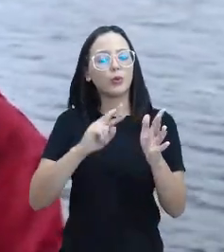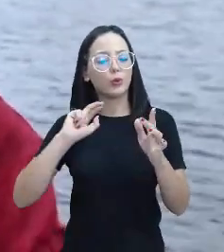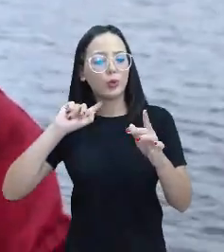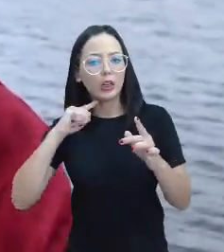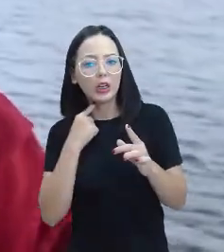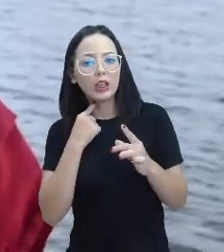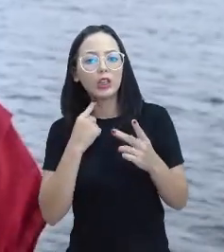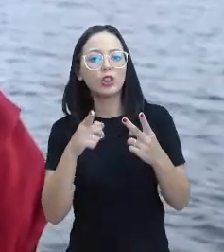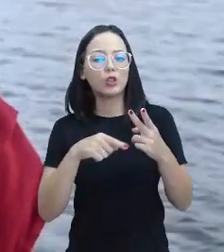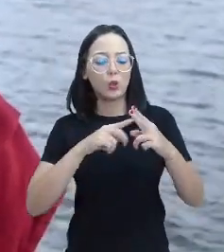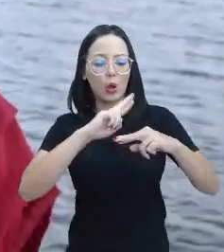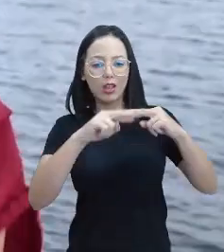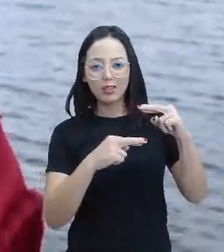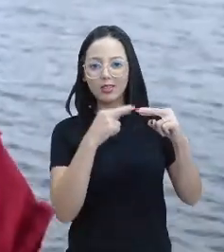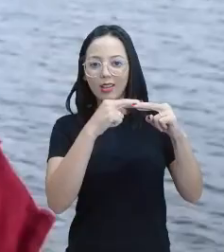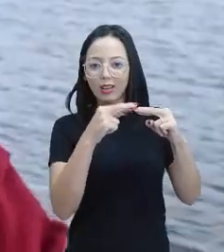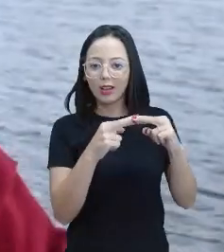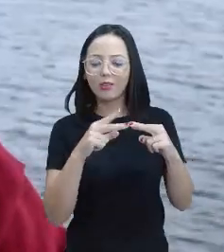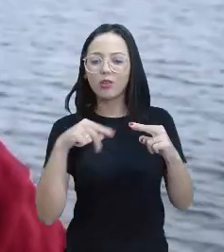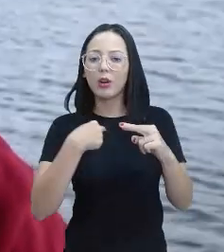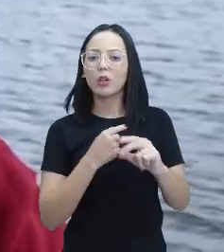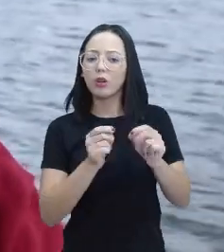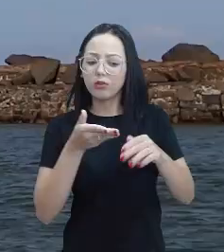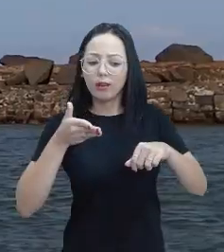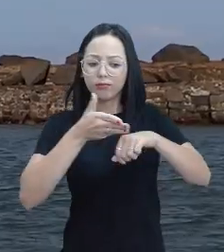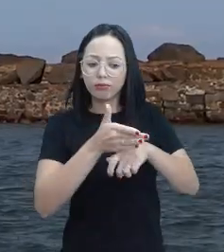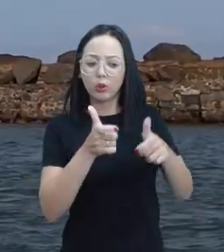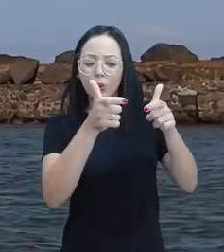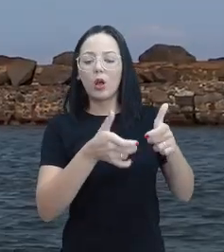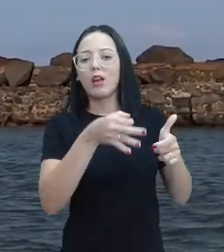lixo reciclado, para a gente dar o destino certo.